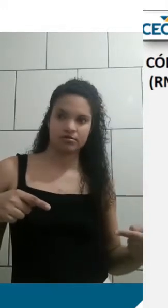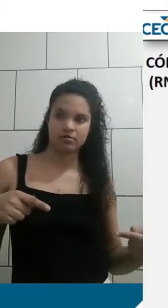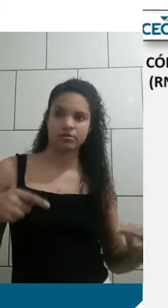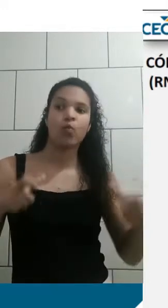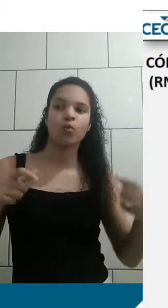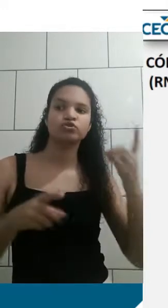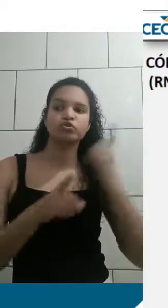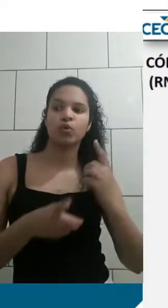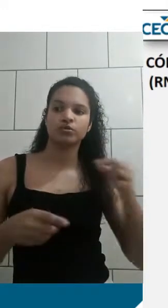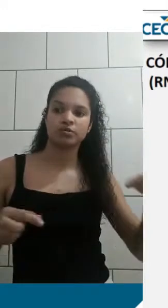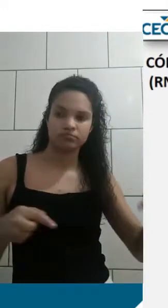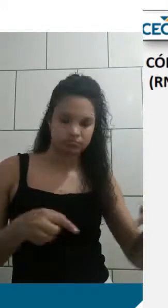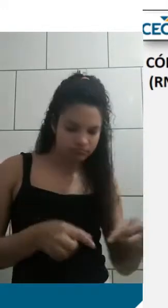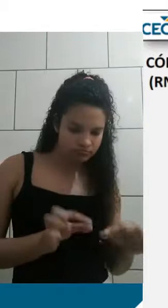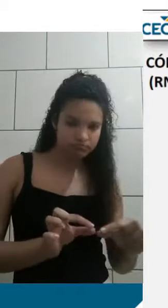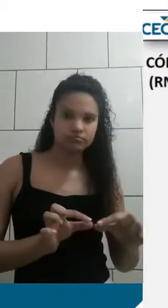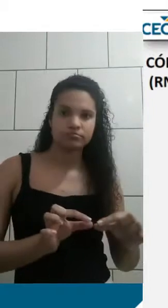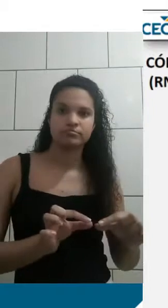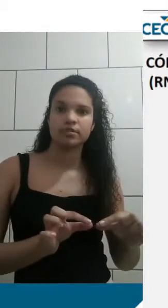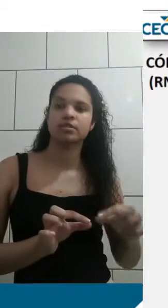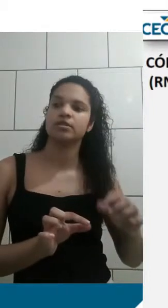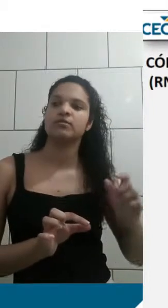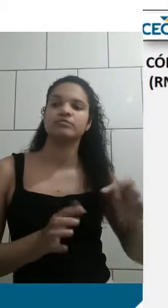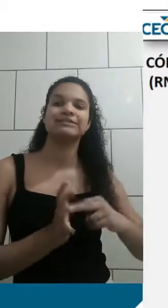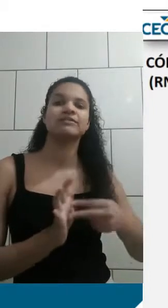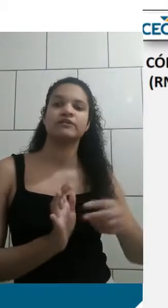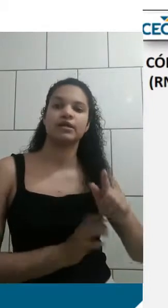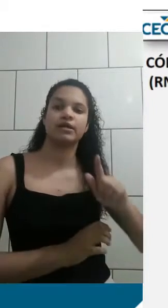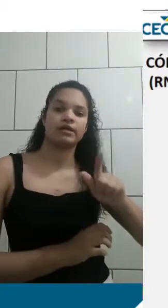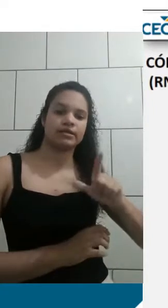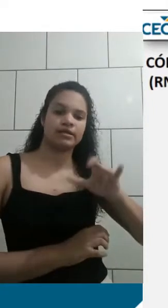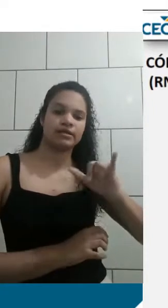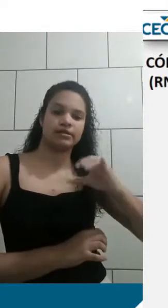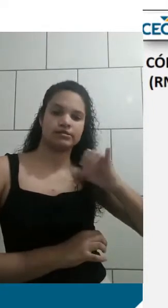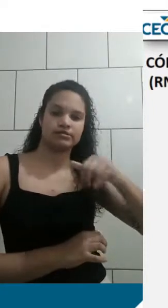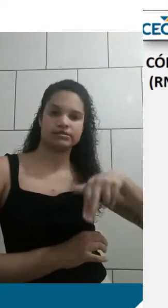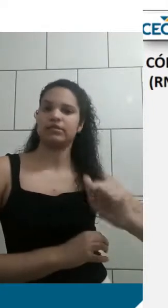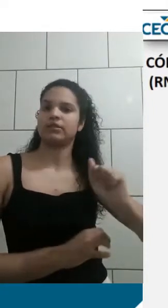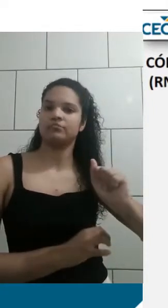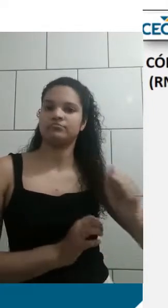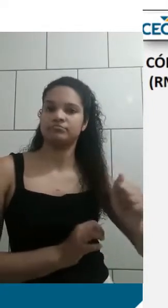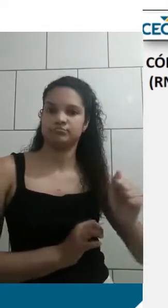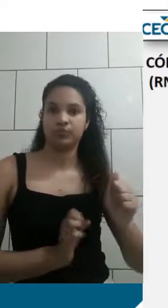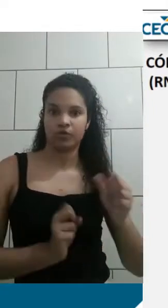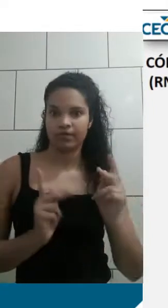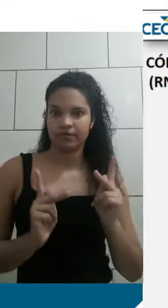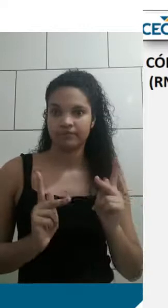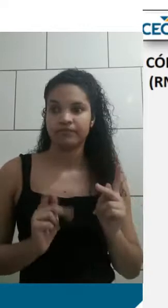códon GGG significa a entrada de uma glicina na cadeia de proteína em formação.